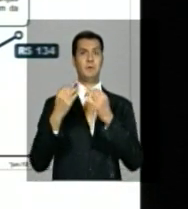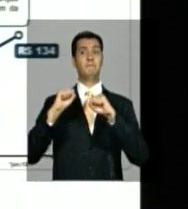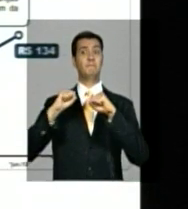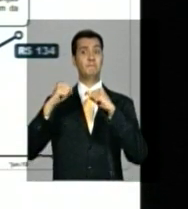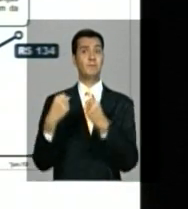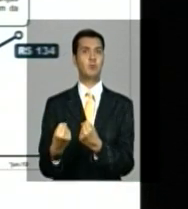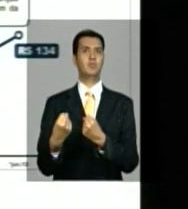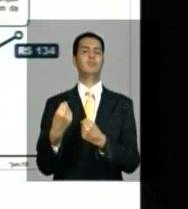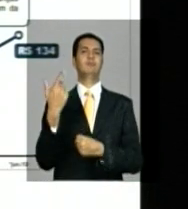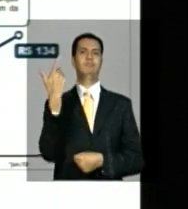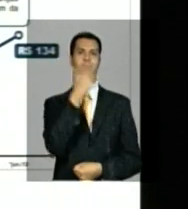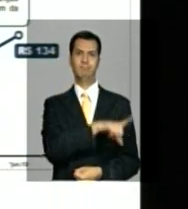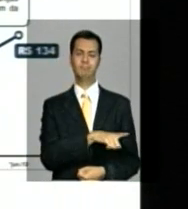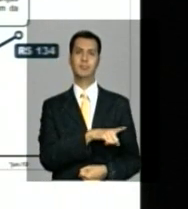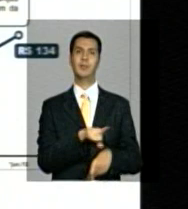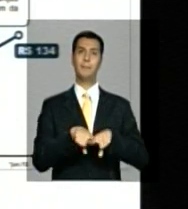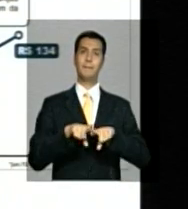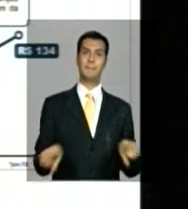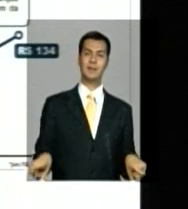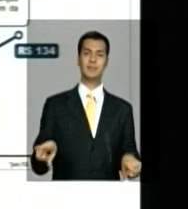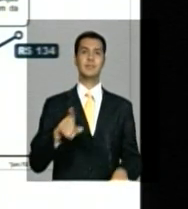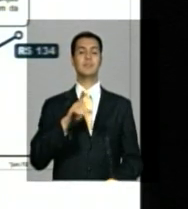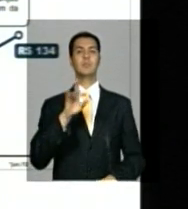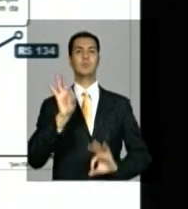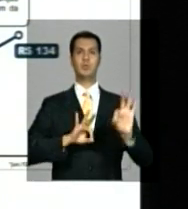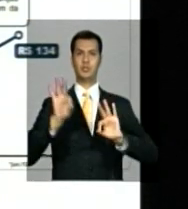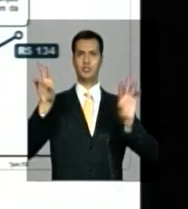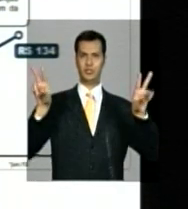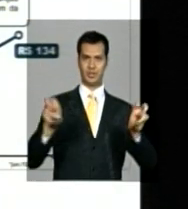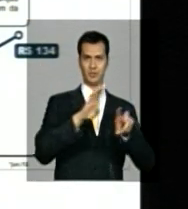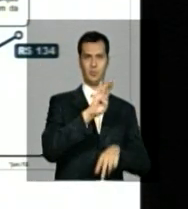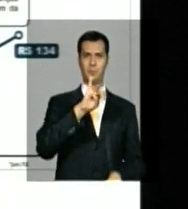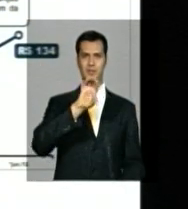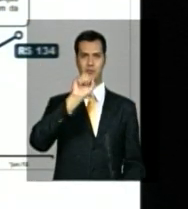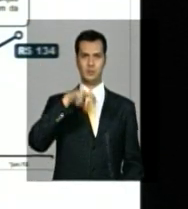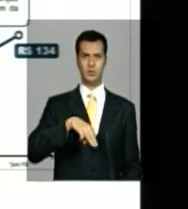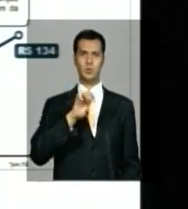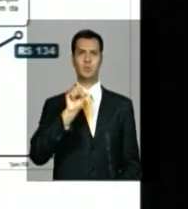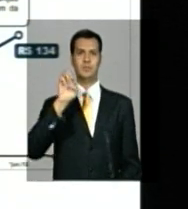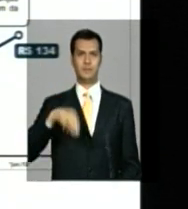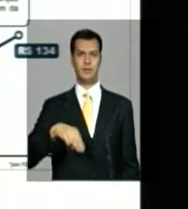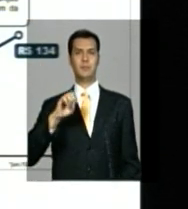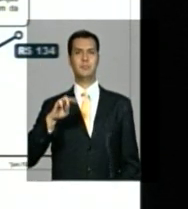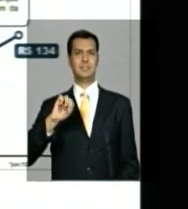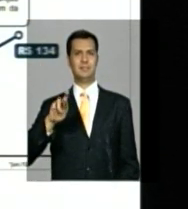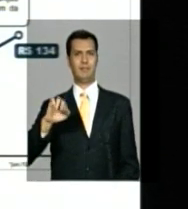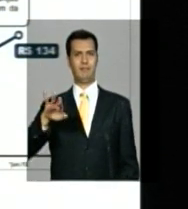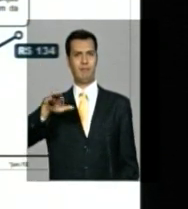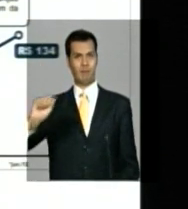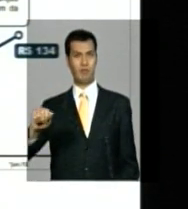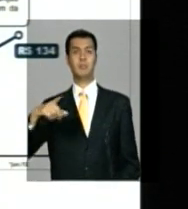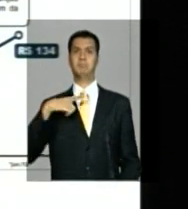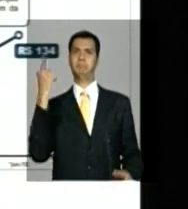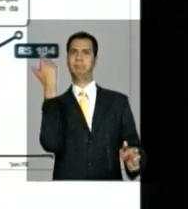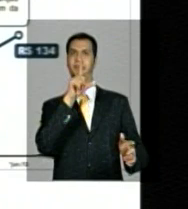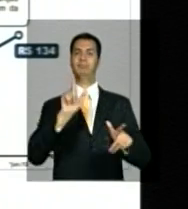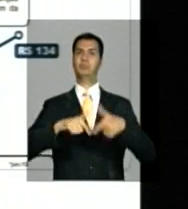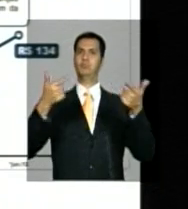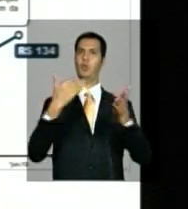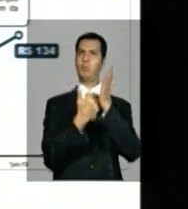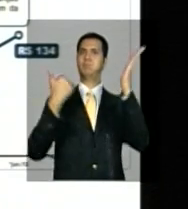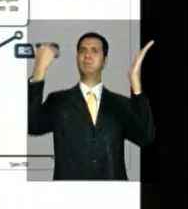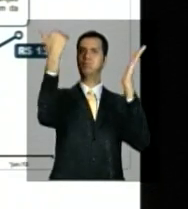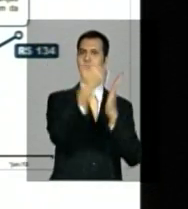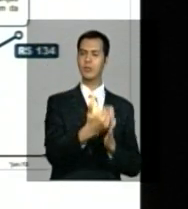salto que nós demos a partir do lançamento do Brasil sem miséria realmente é um um salto muito importante nós